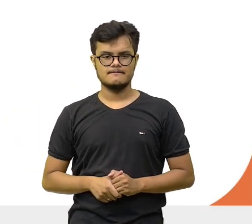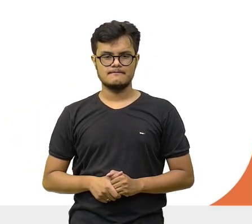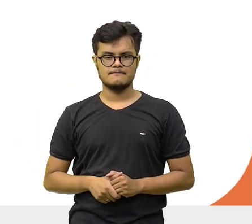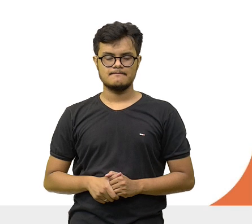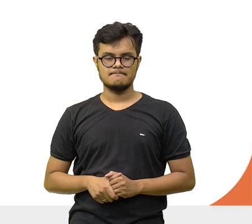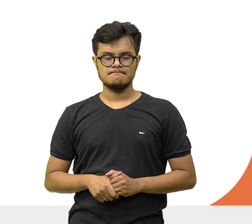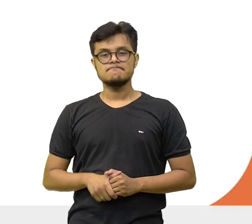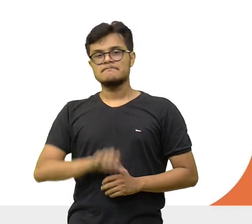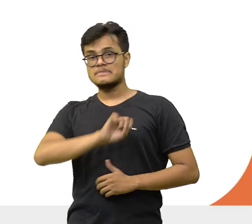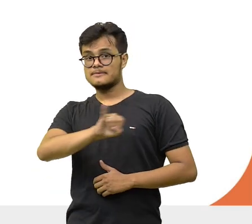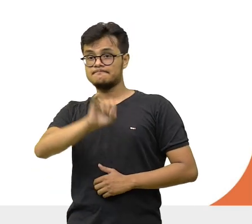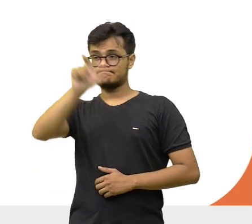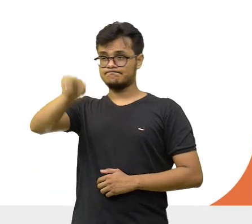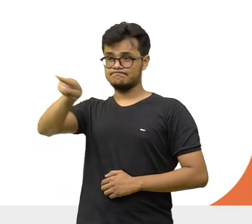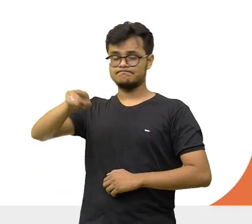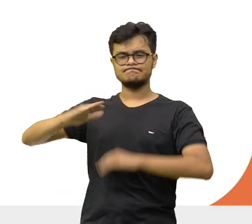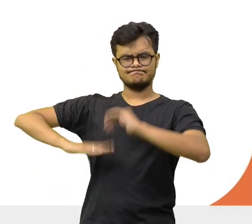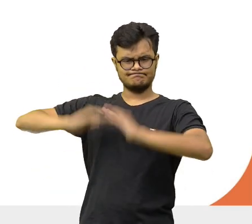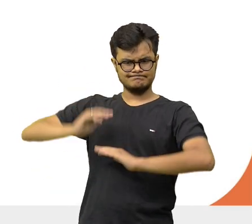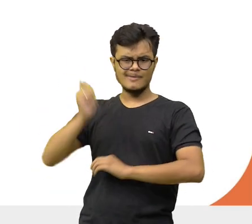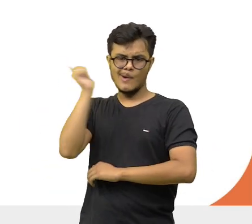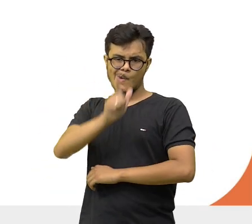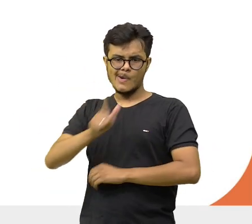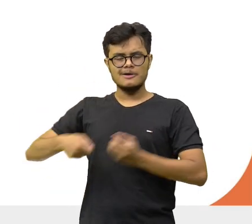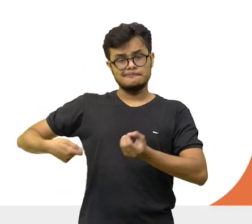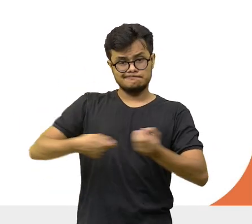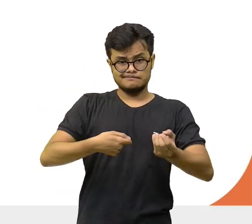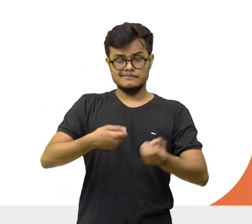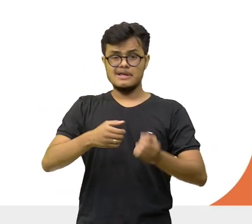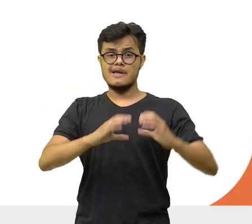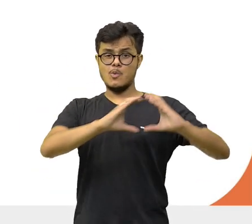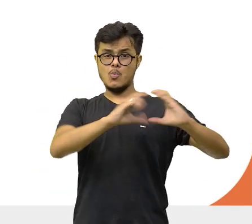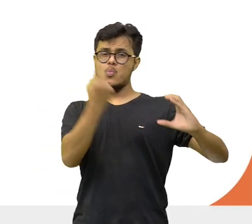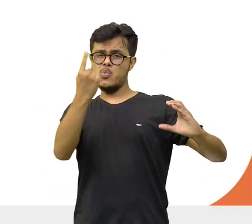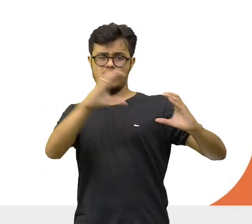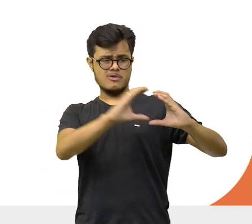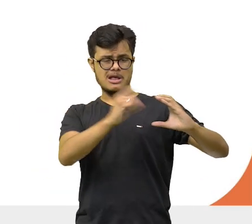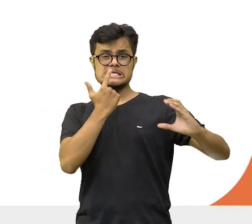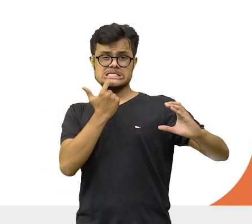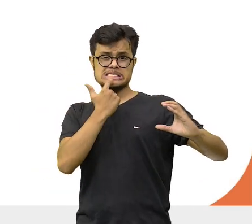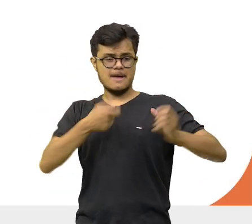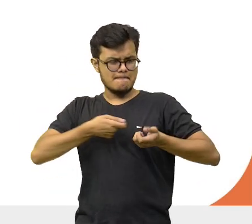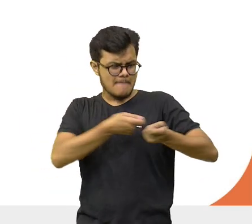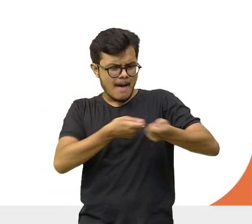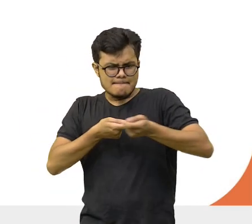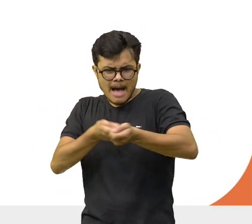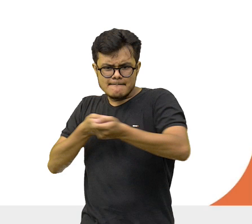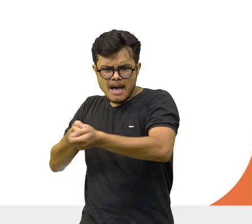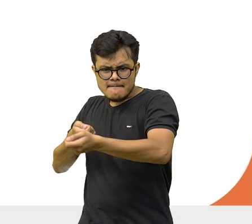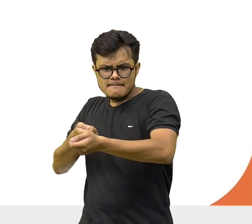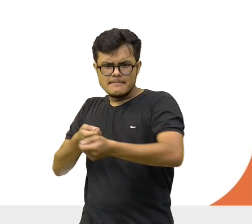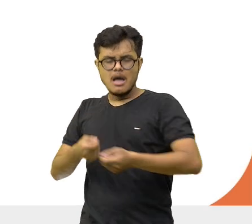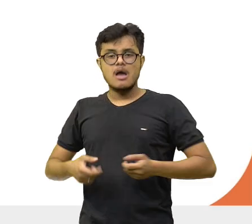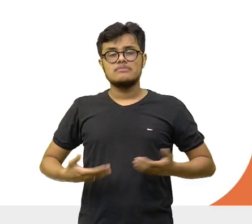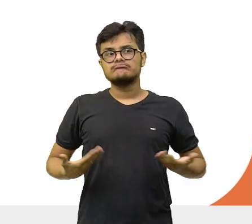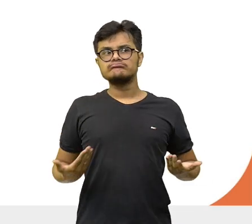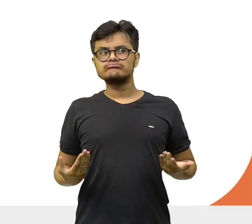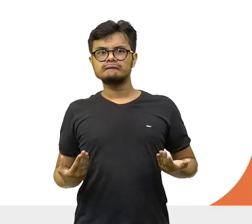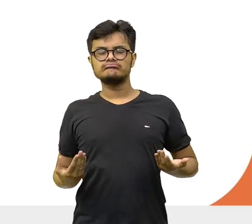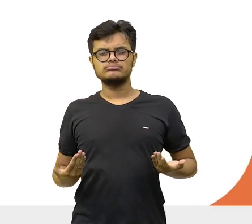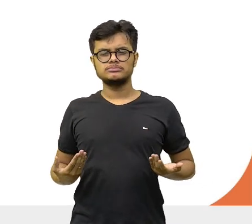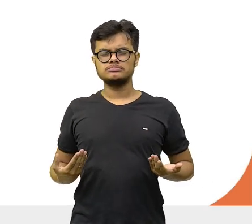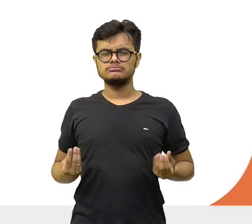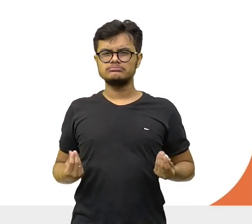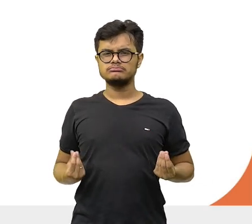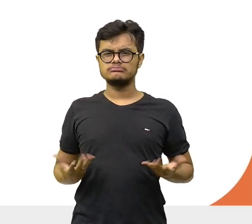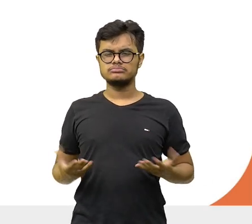Se o cientista fizer uma boa jogada e acertar somente uma bola vermelha de cada vez com a bola branca, e em